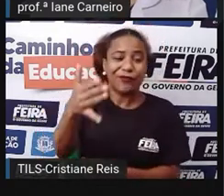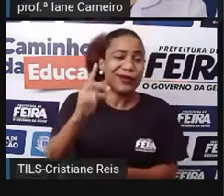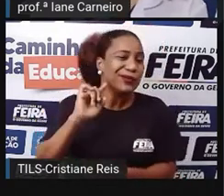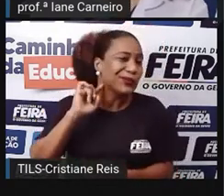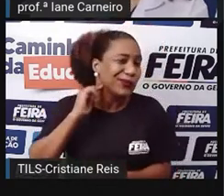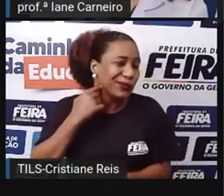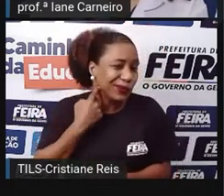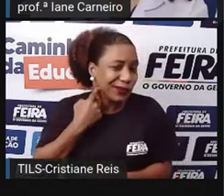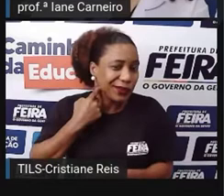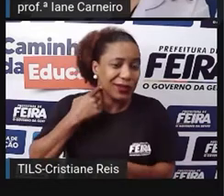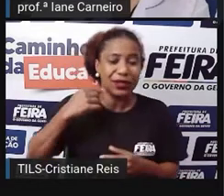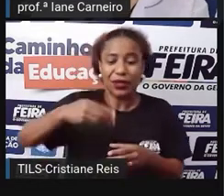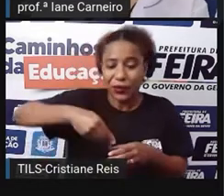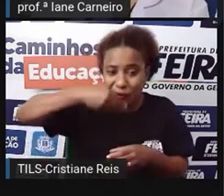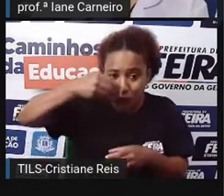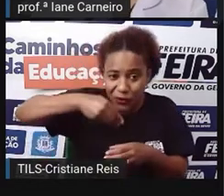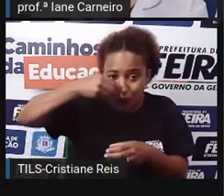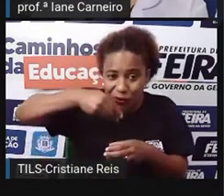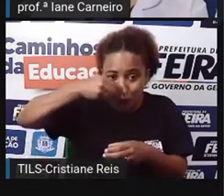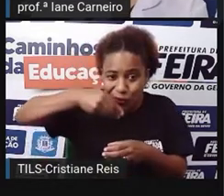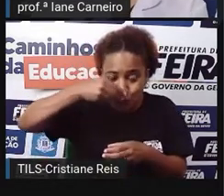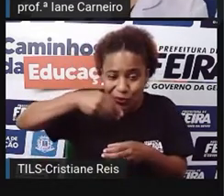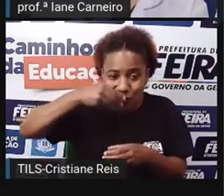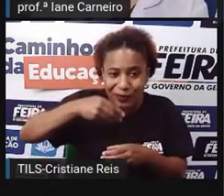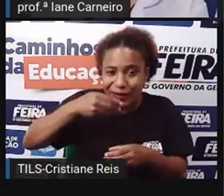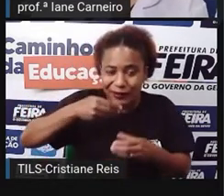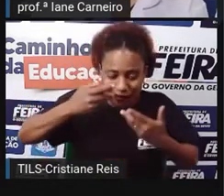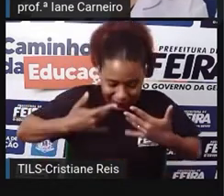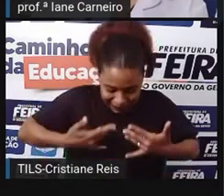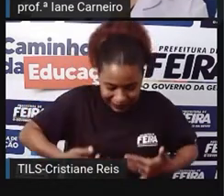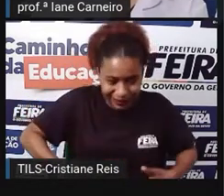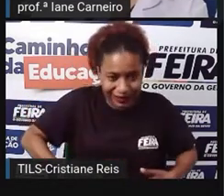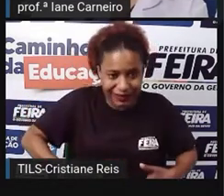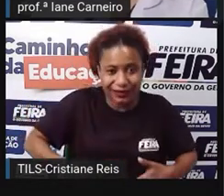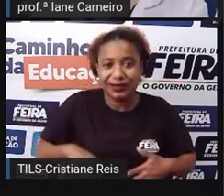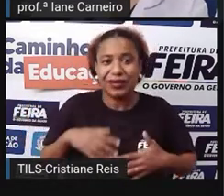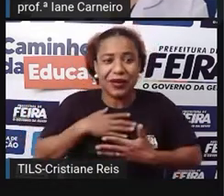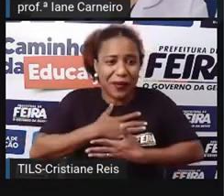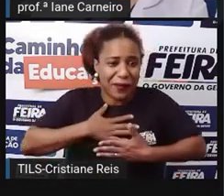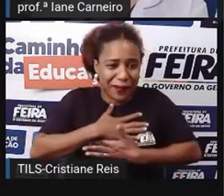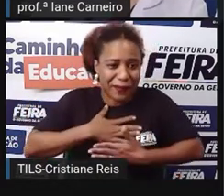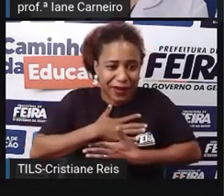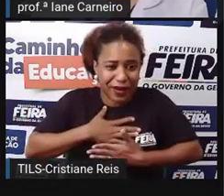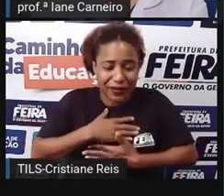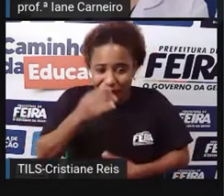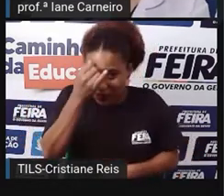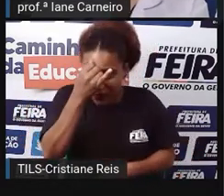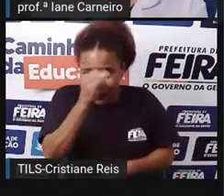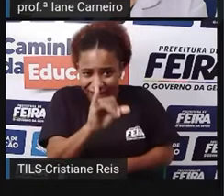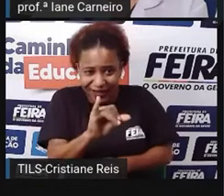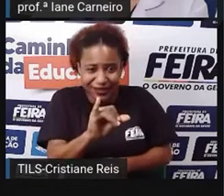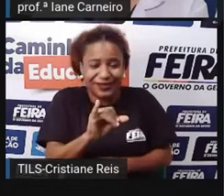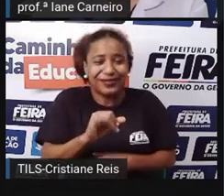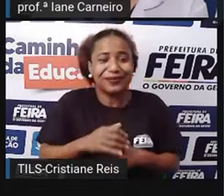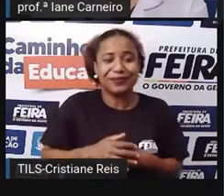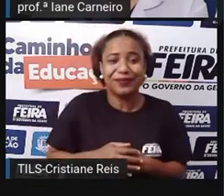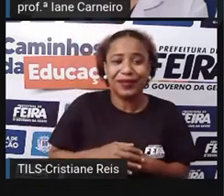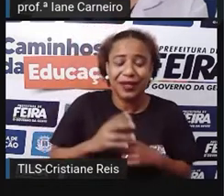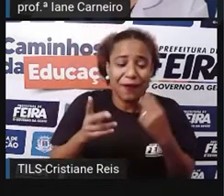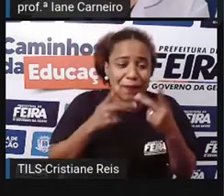para não ensopar, não tomava banho para não descolar, não falava nada para não